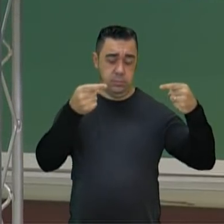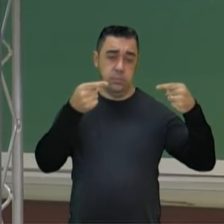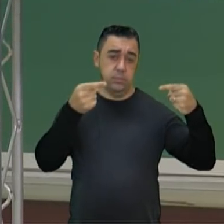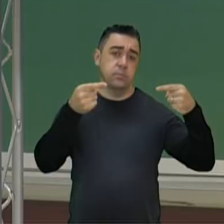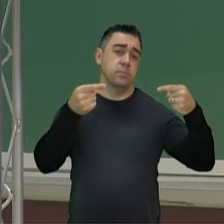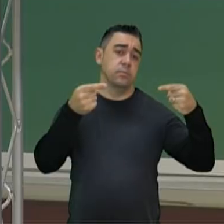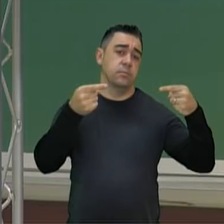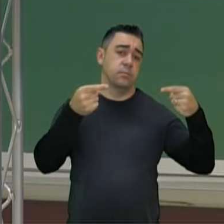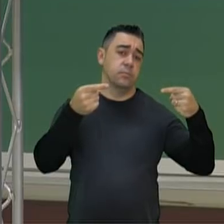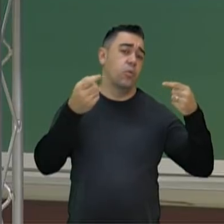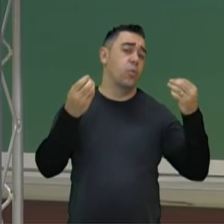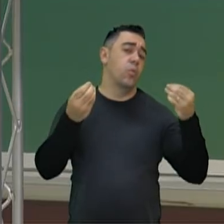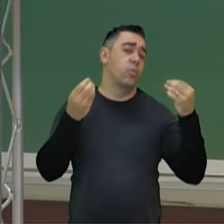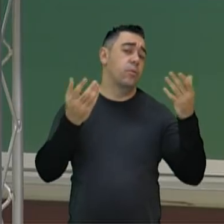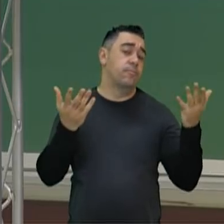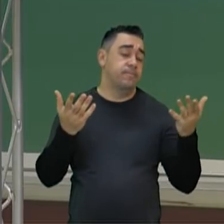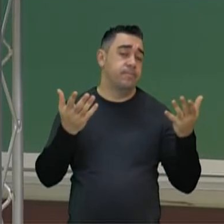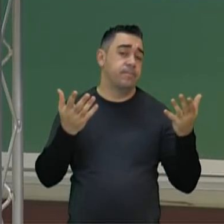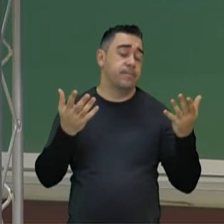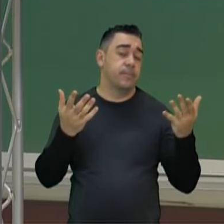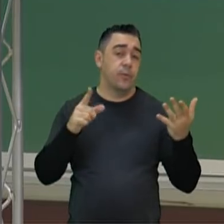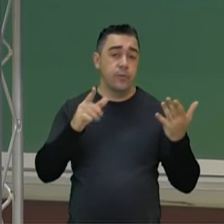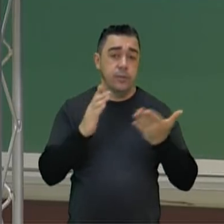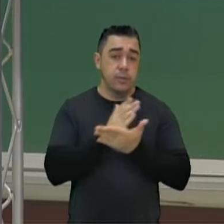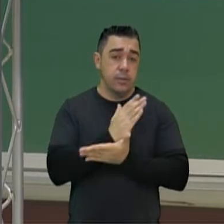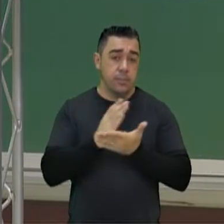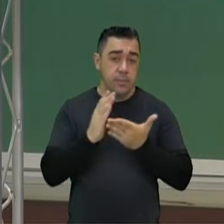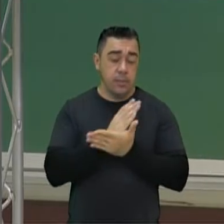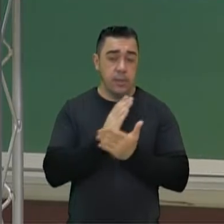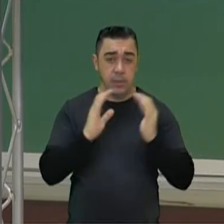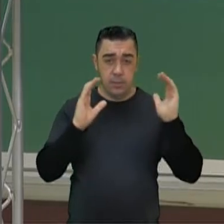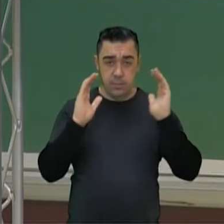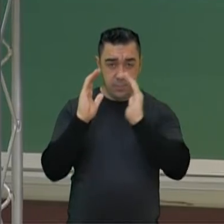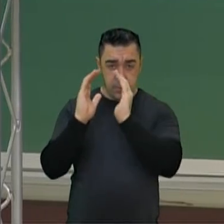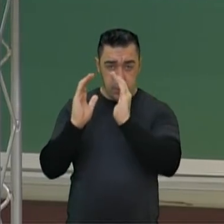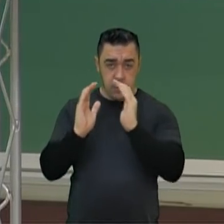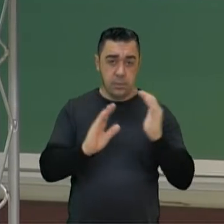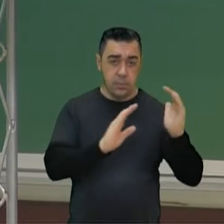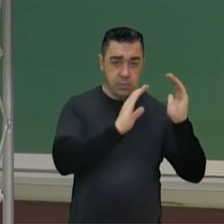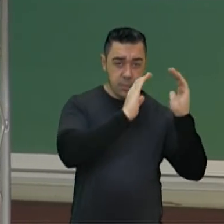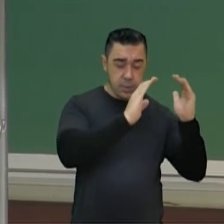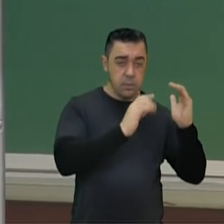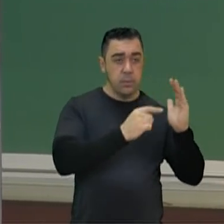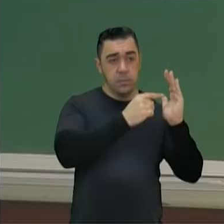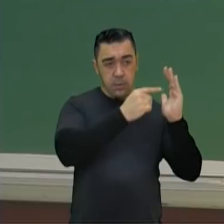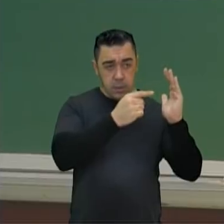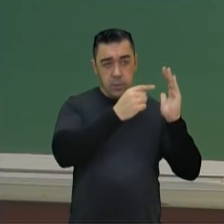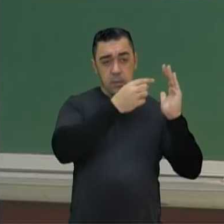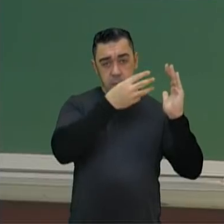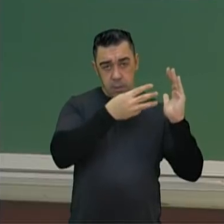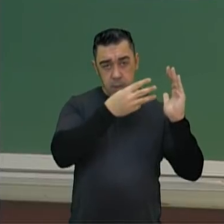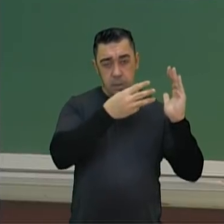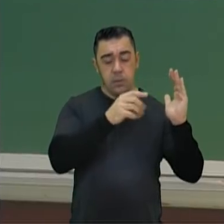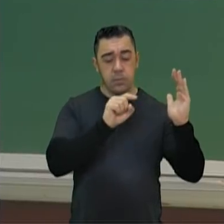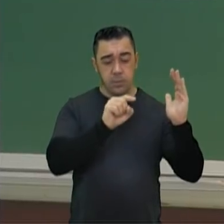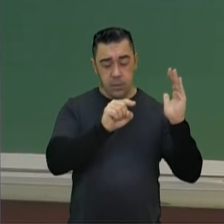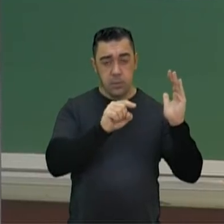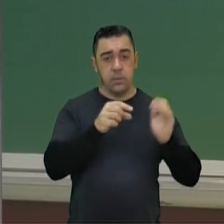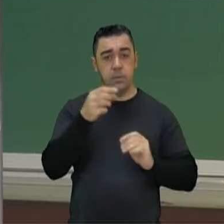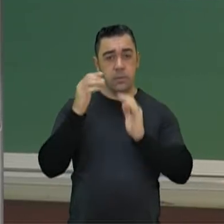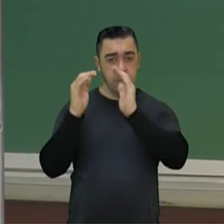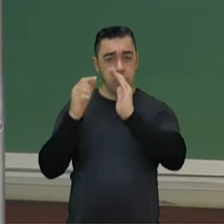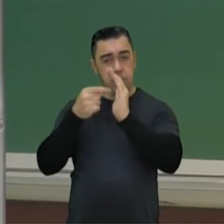também. Você vai separar eles entre parênteses, negativo o primeiro fator e o